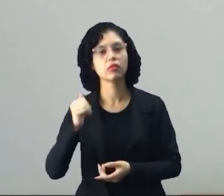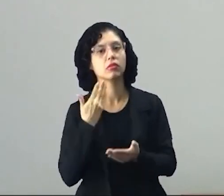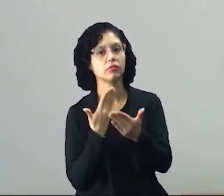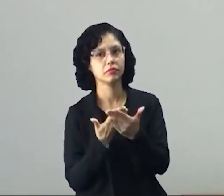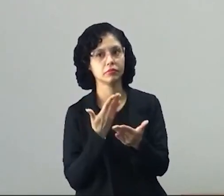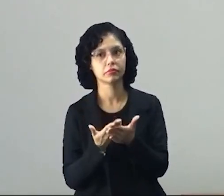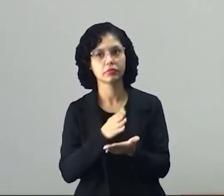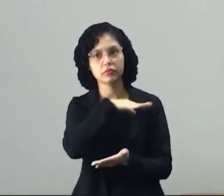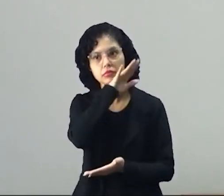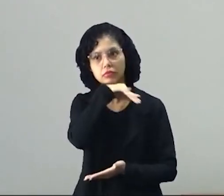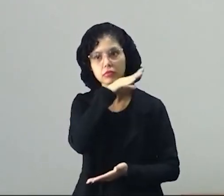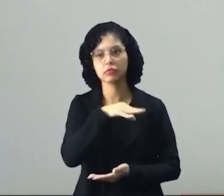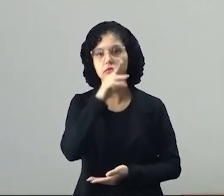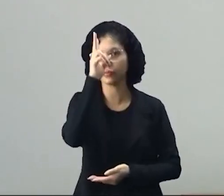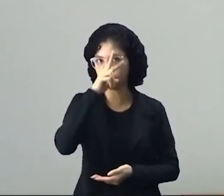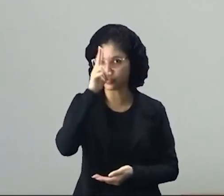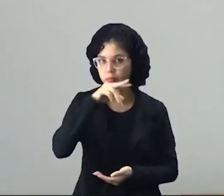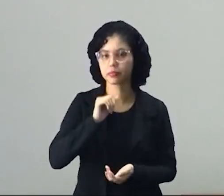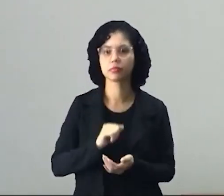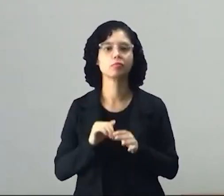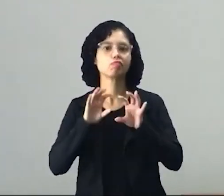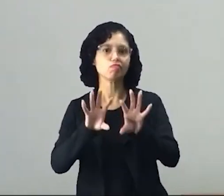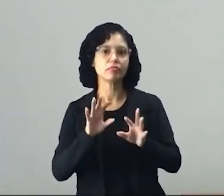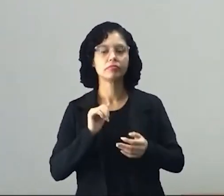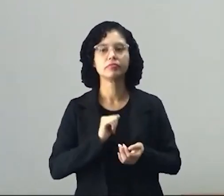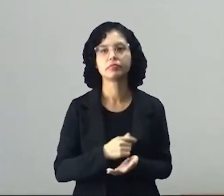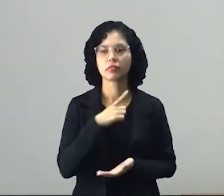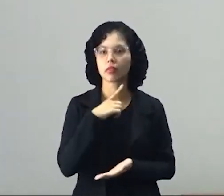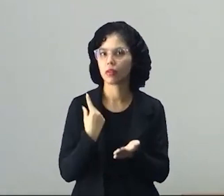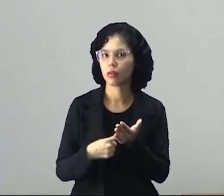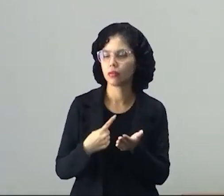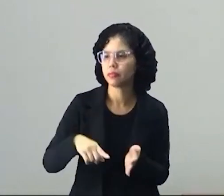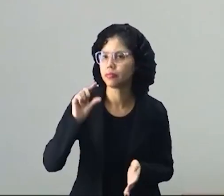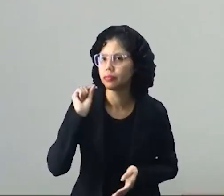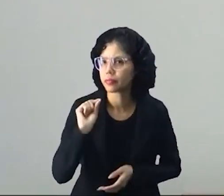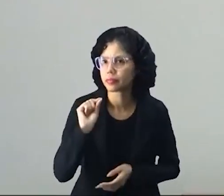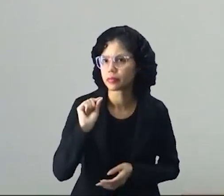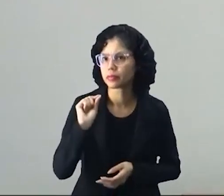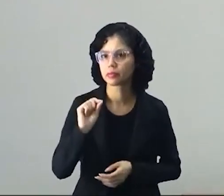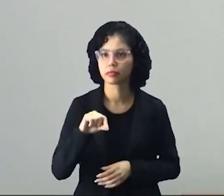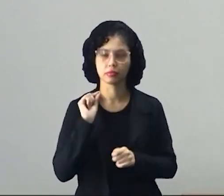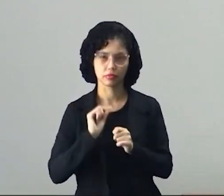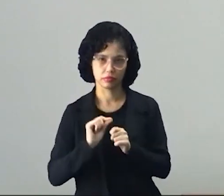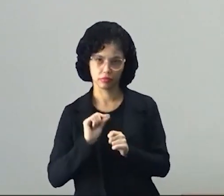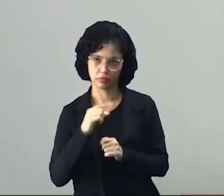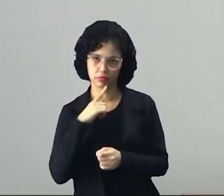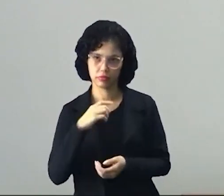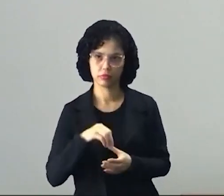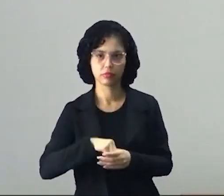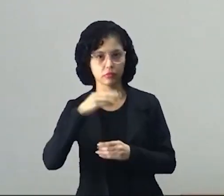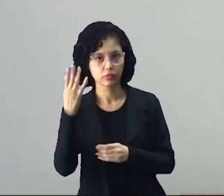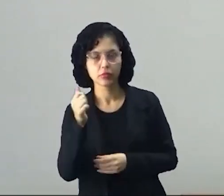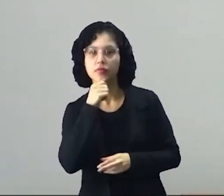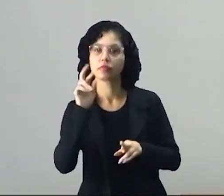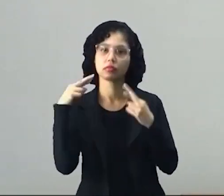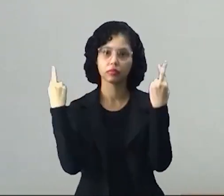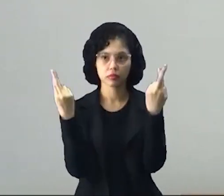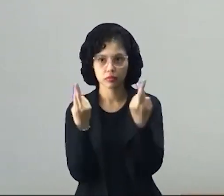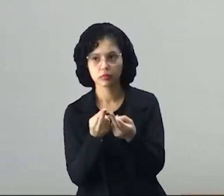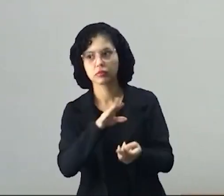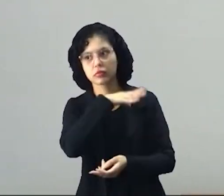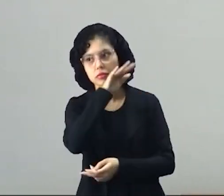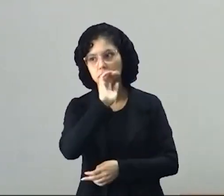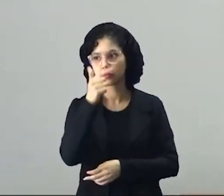estudo dos animais. Sendo assim, a gente tem que considerar que a gente vai ter, além do reino dos